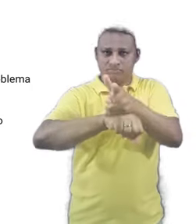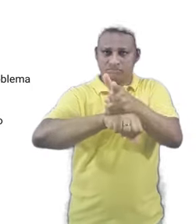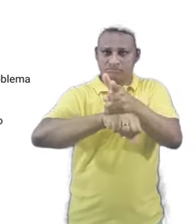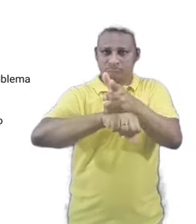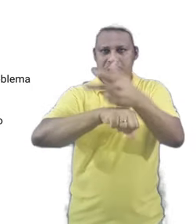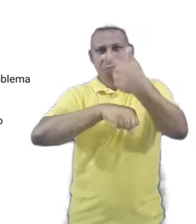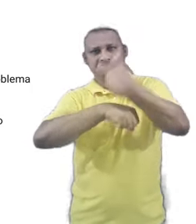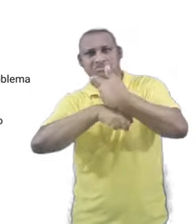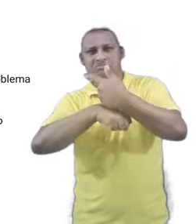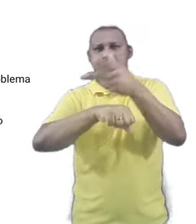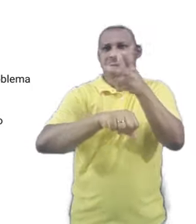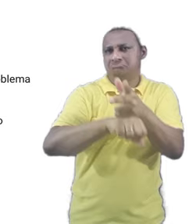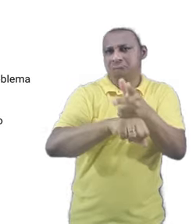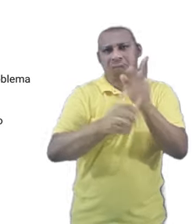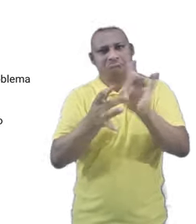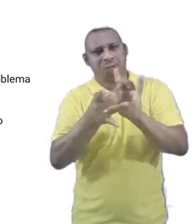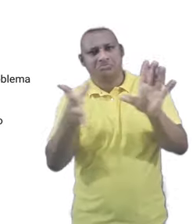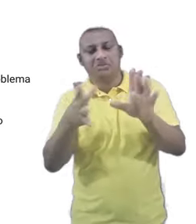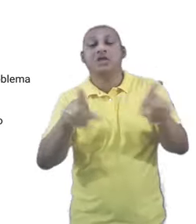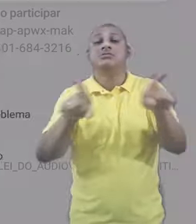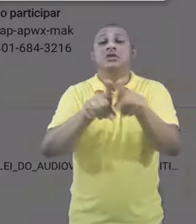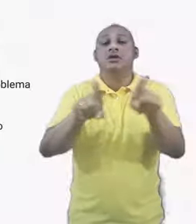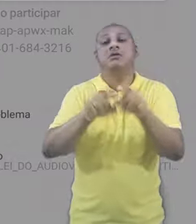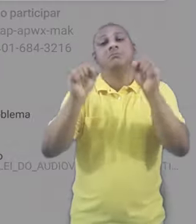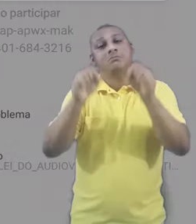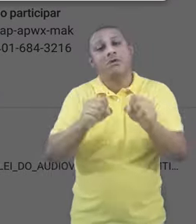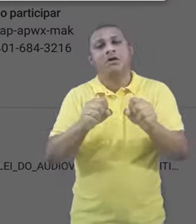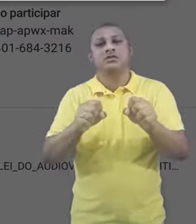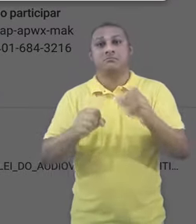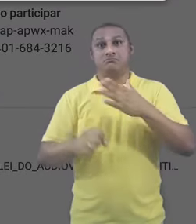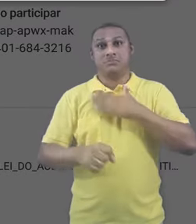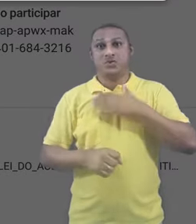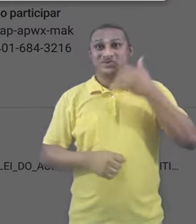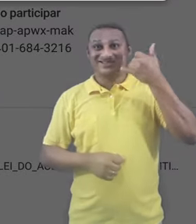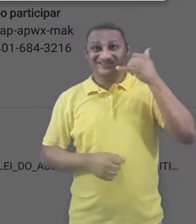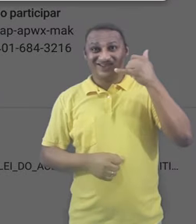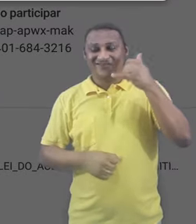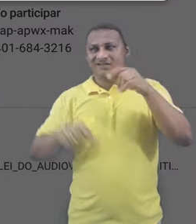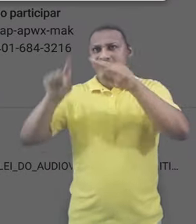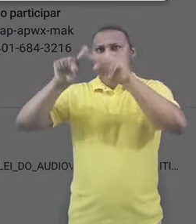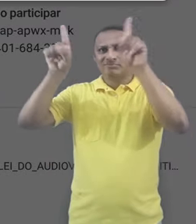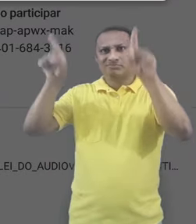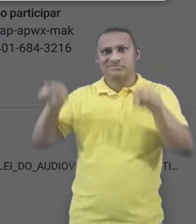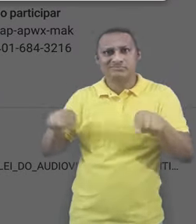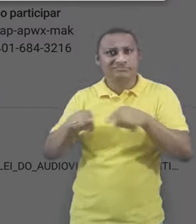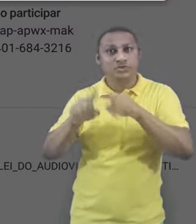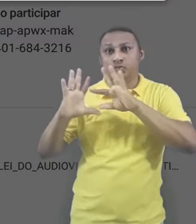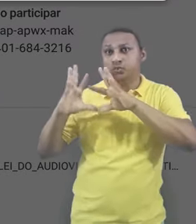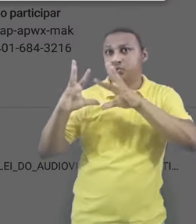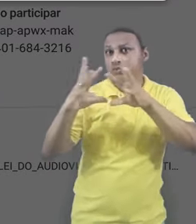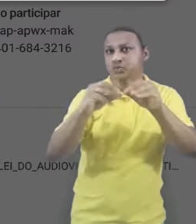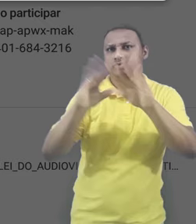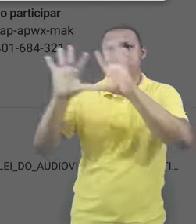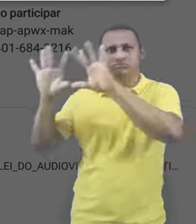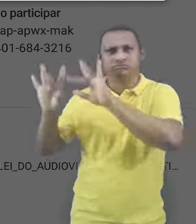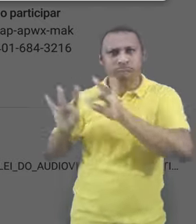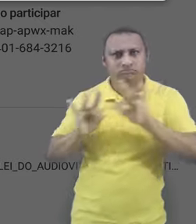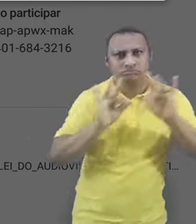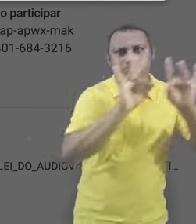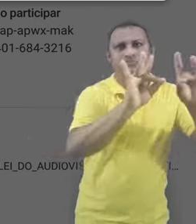podemos apresentar a nossa tela durante uma apresentação toda a tela do seu celular